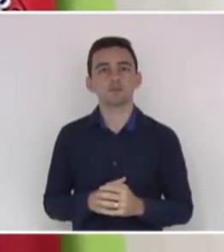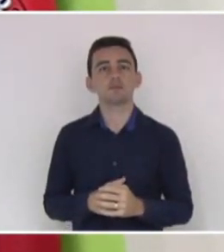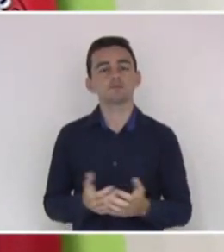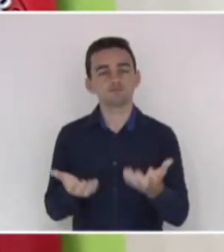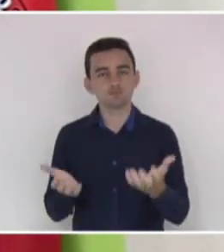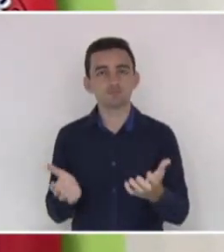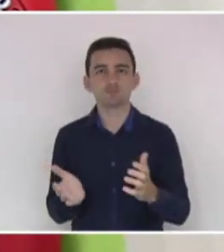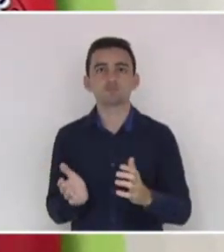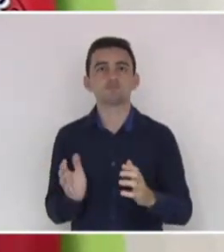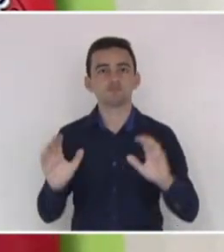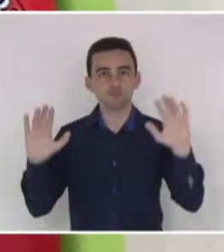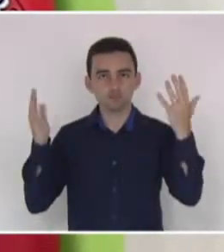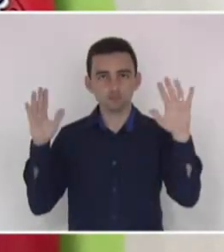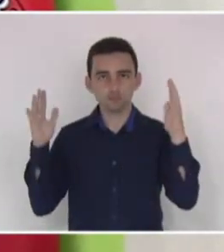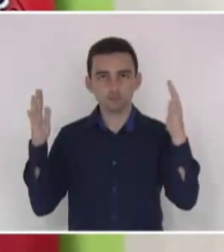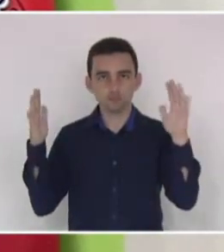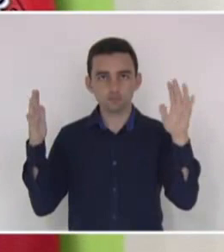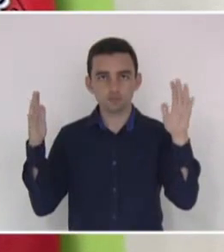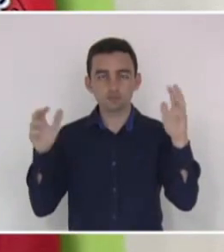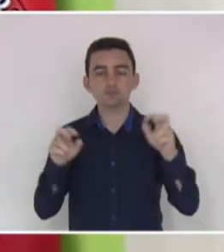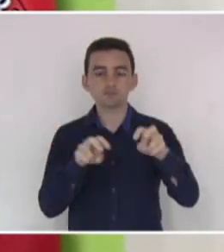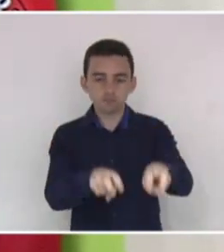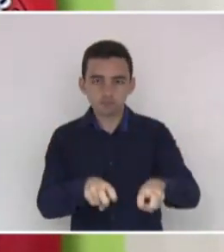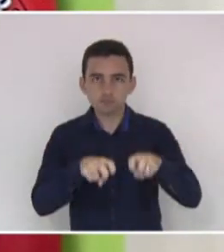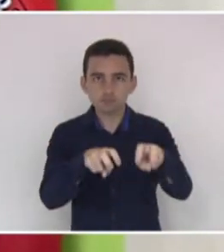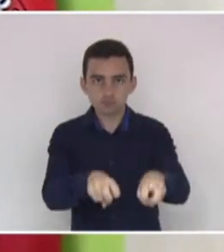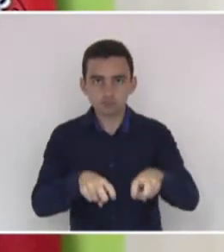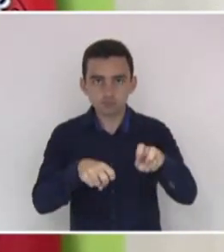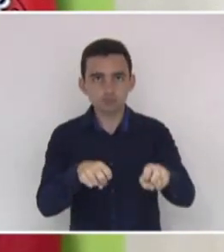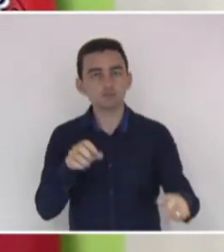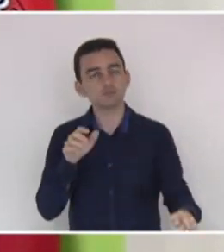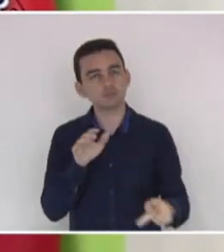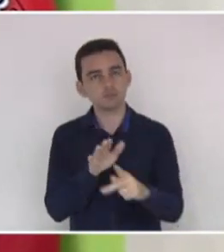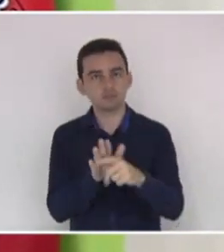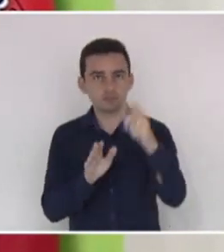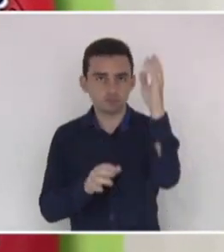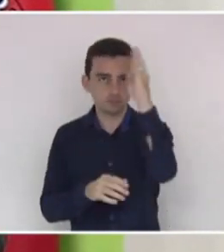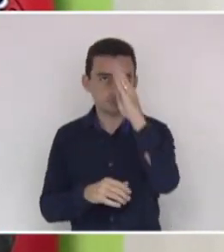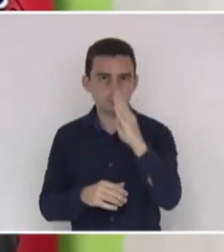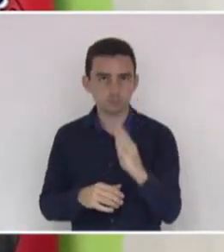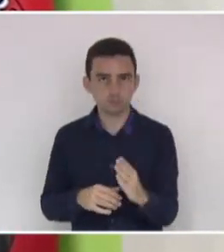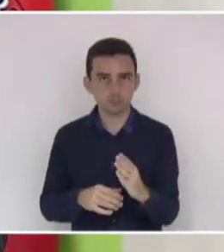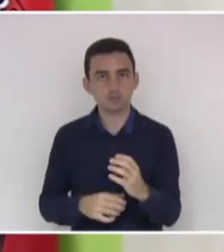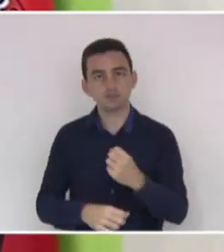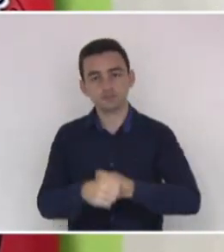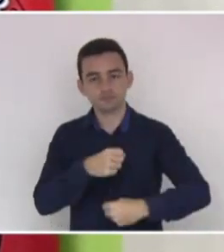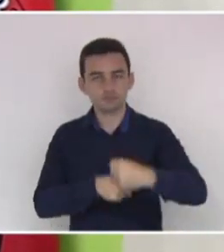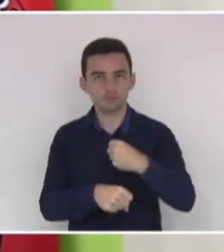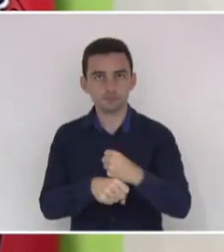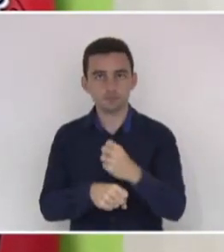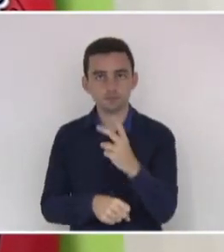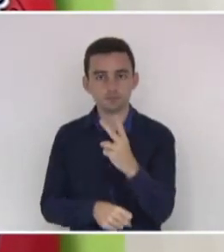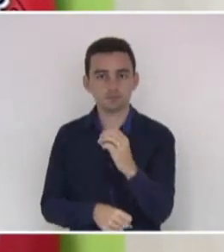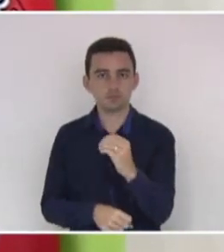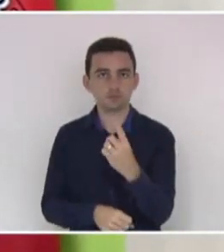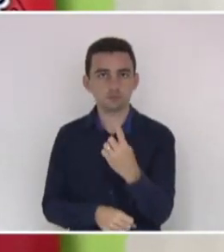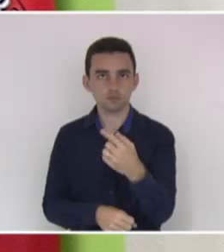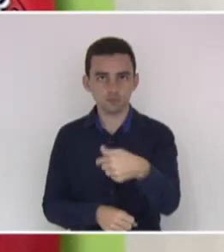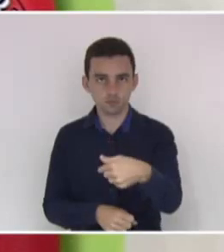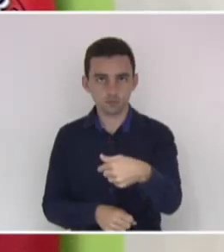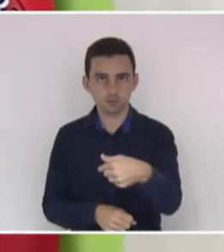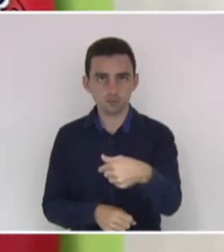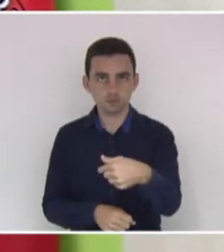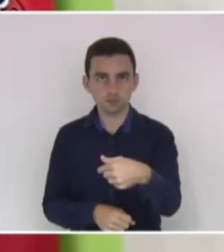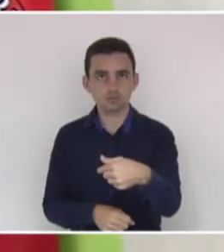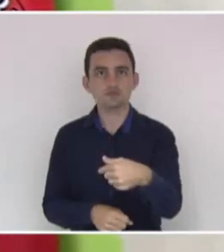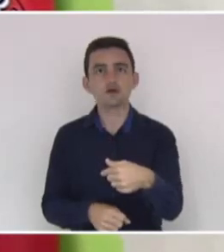parabenizar o agronegócio, a agropecuária brasileira, que no ano de 2017